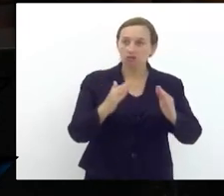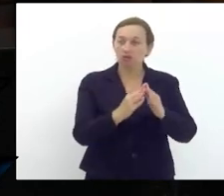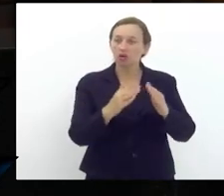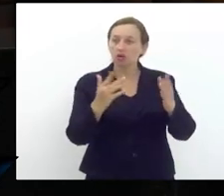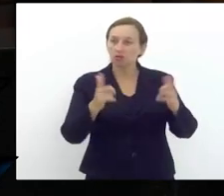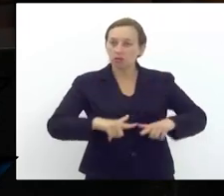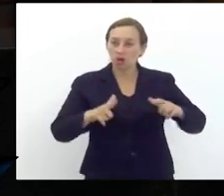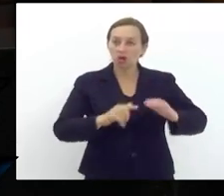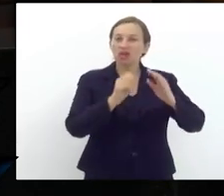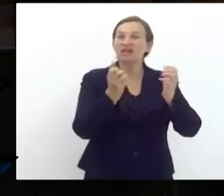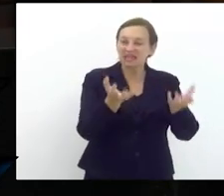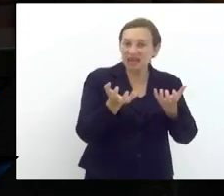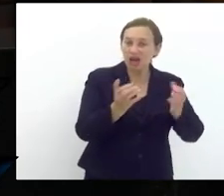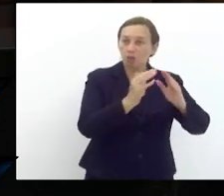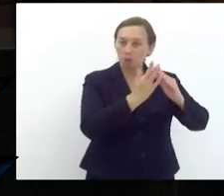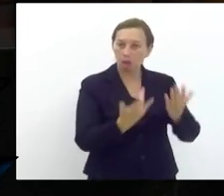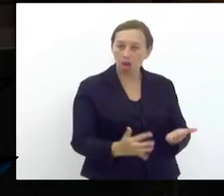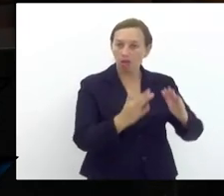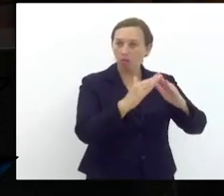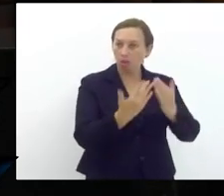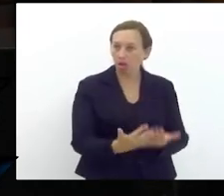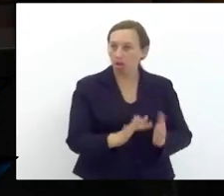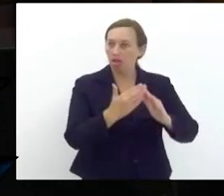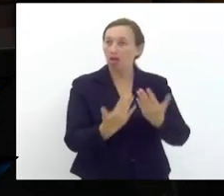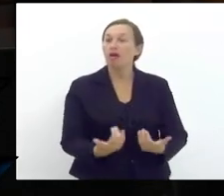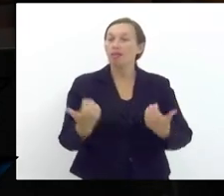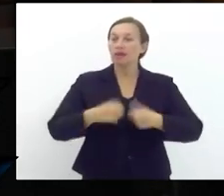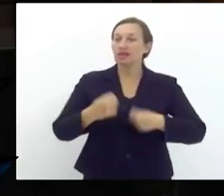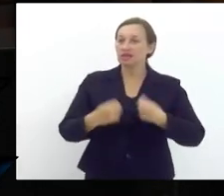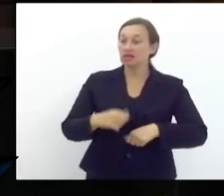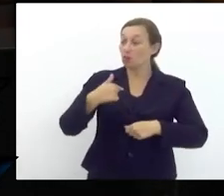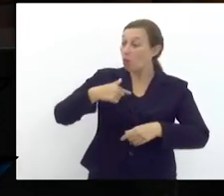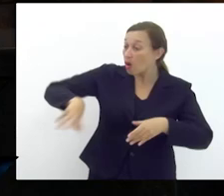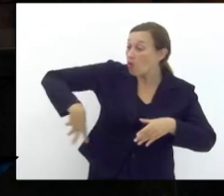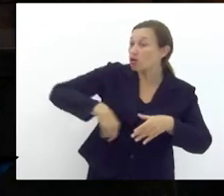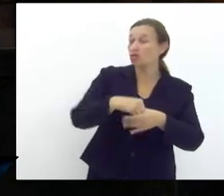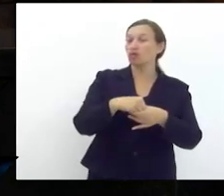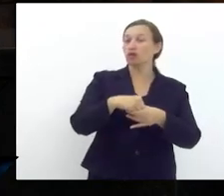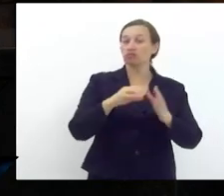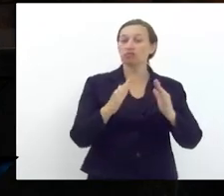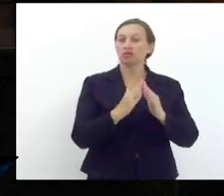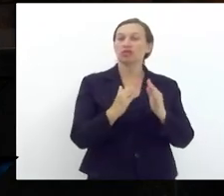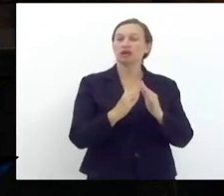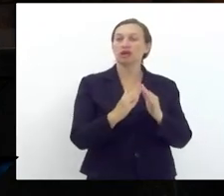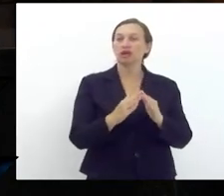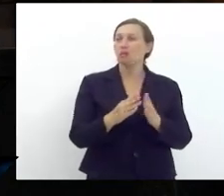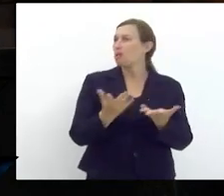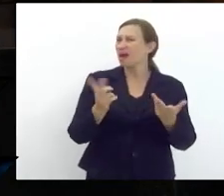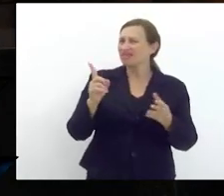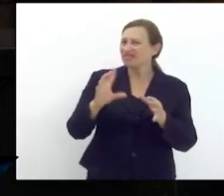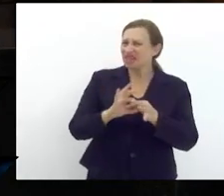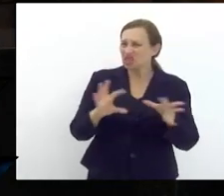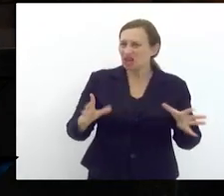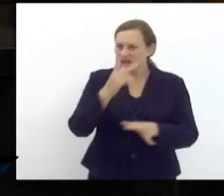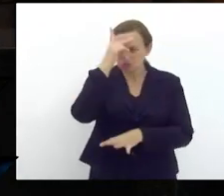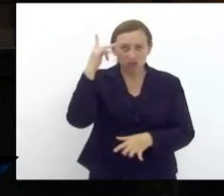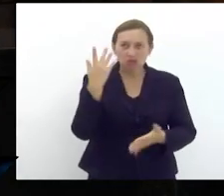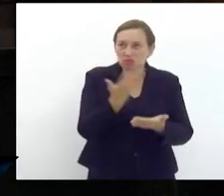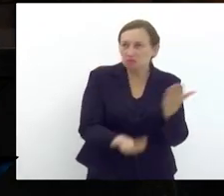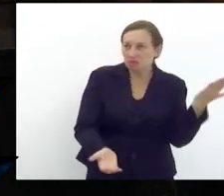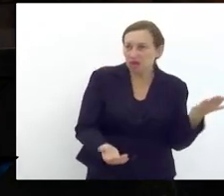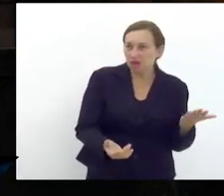casa vão ter que demolir com um deputado dentro nós não vamos permitir que essas pessoas percam o seu bem maior